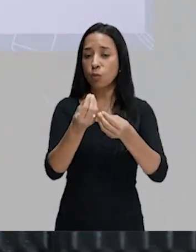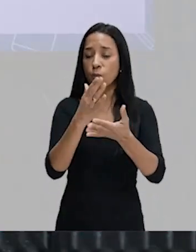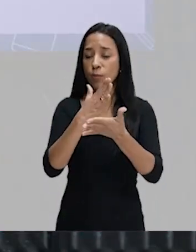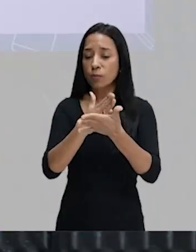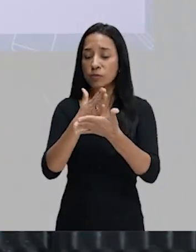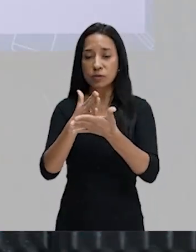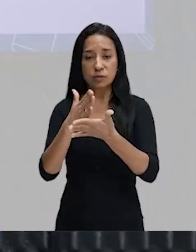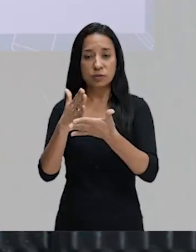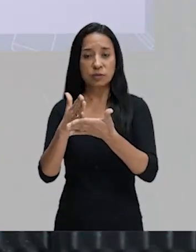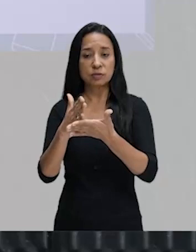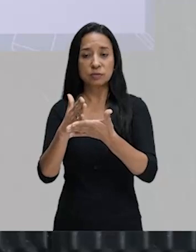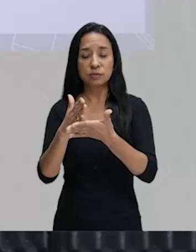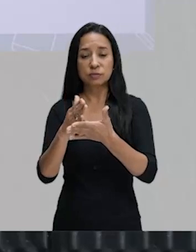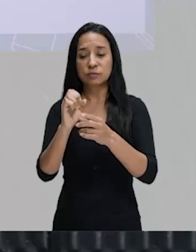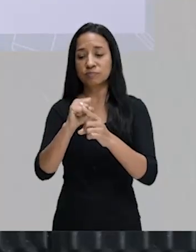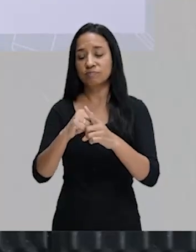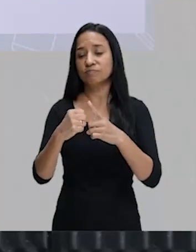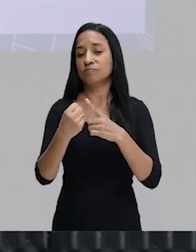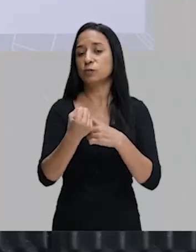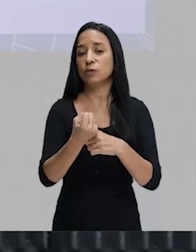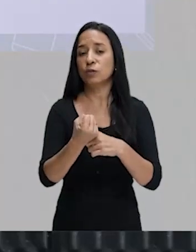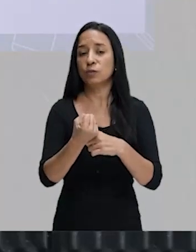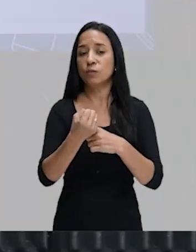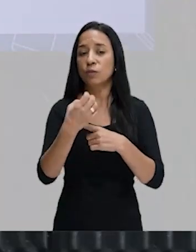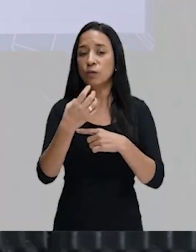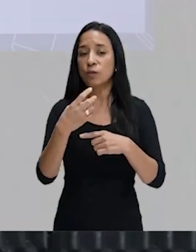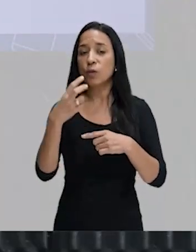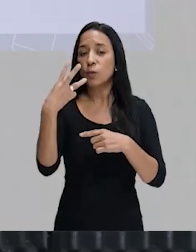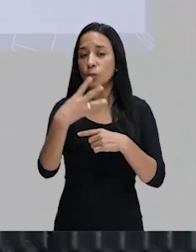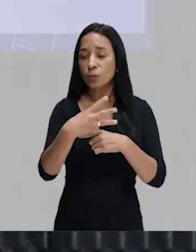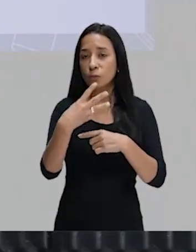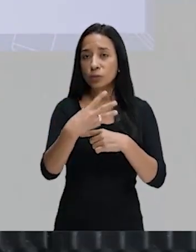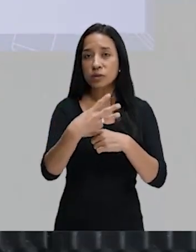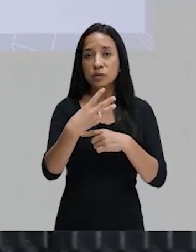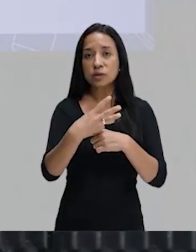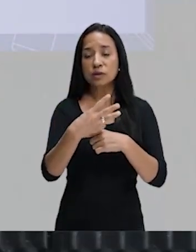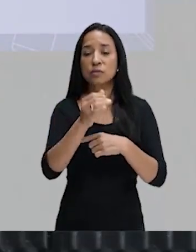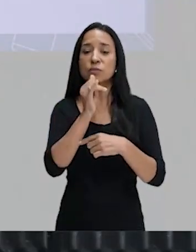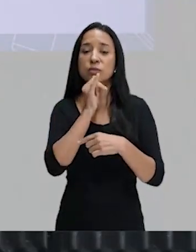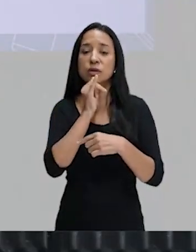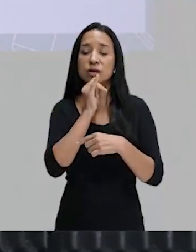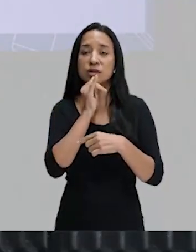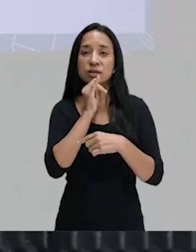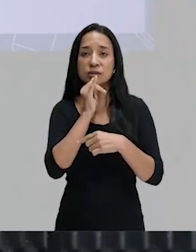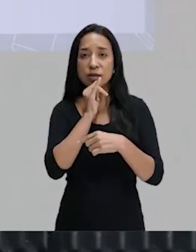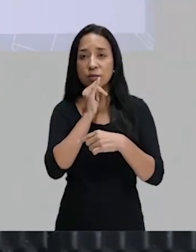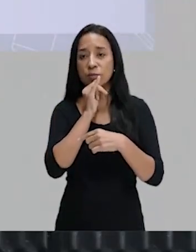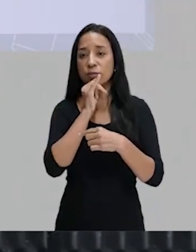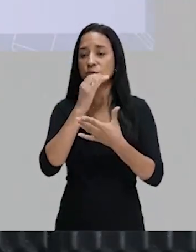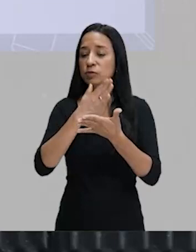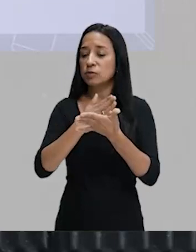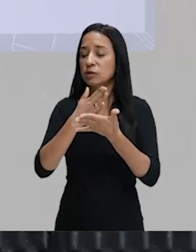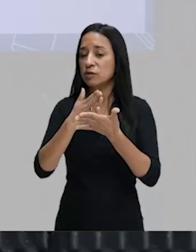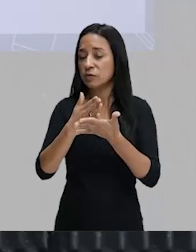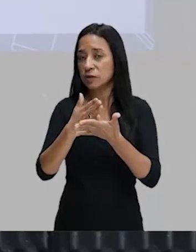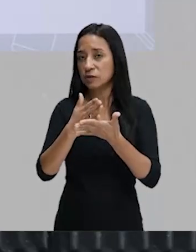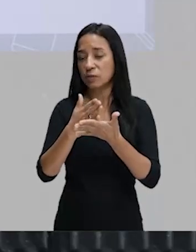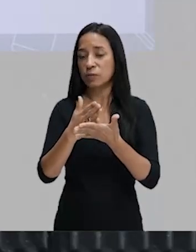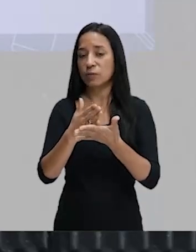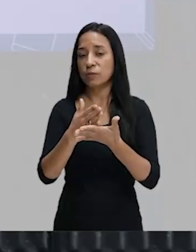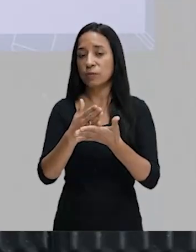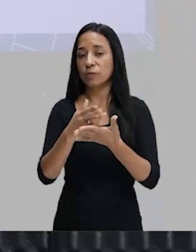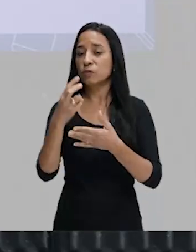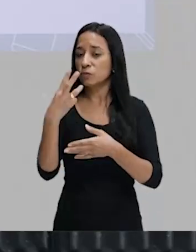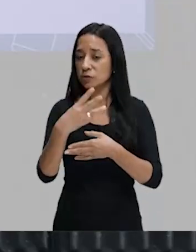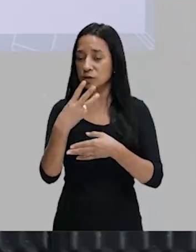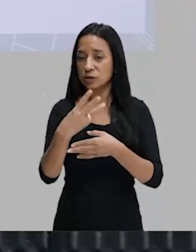estratificação social. O terceiro e o quarto tópico já são exemplos de estratificação. O terceiro tópico, eu vou